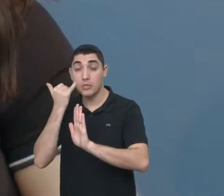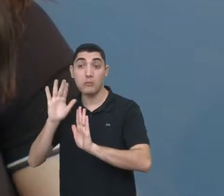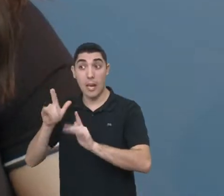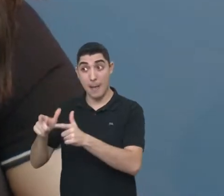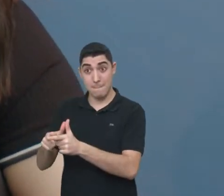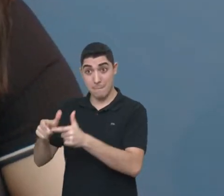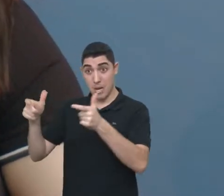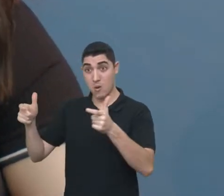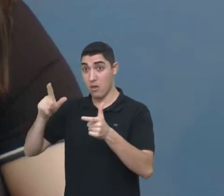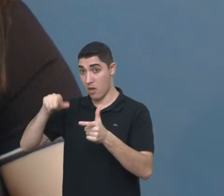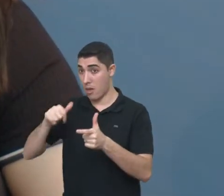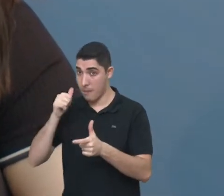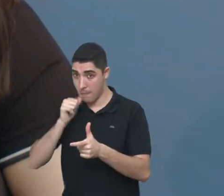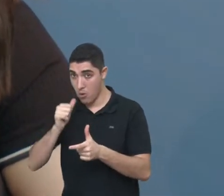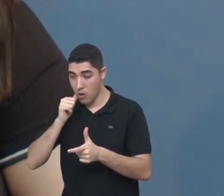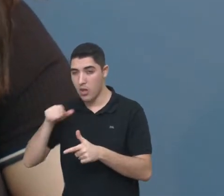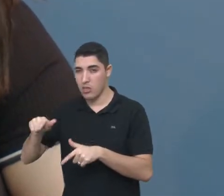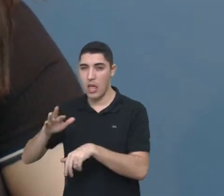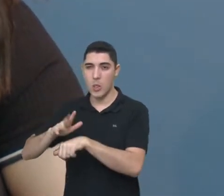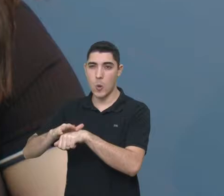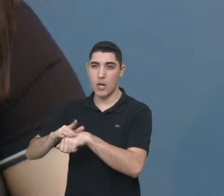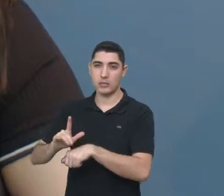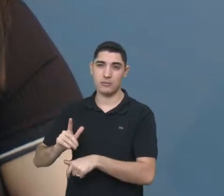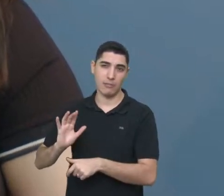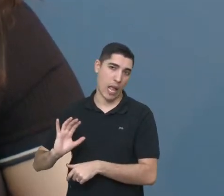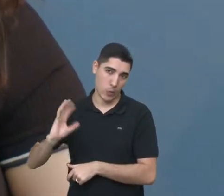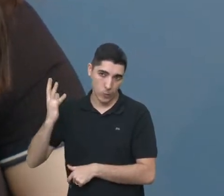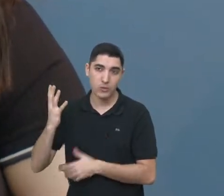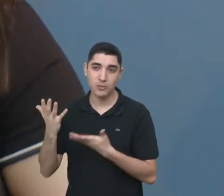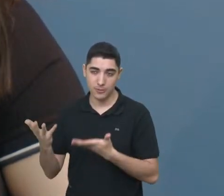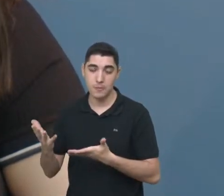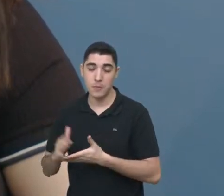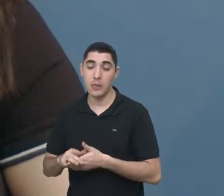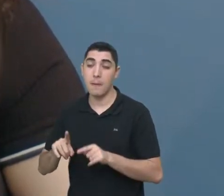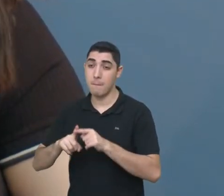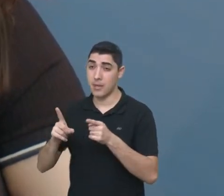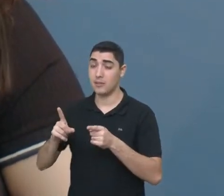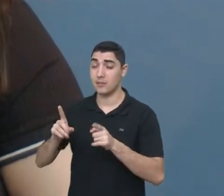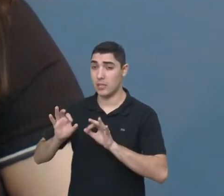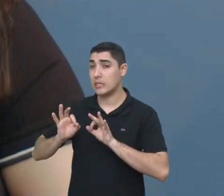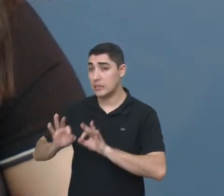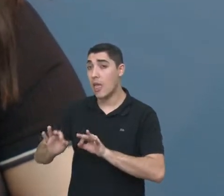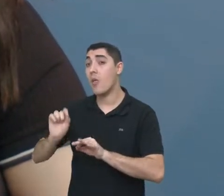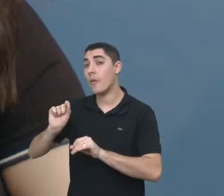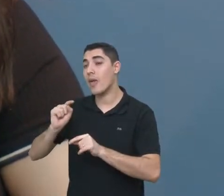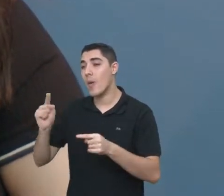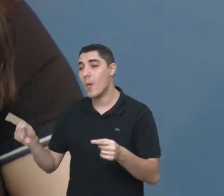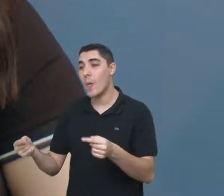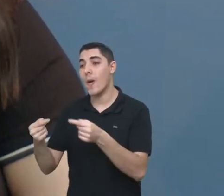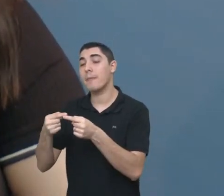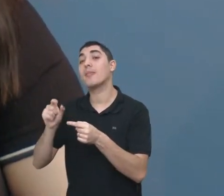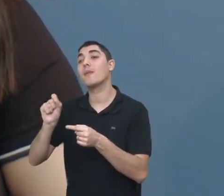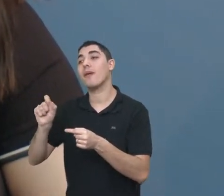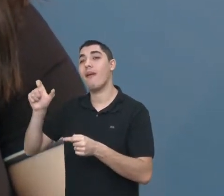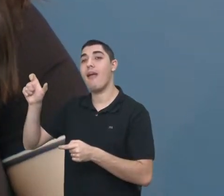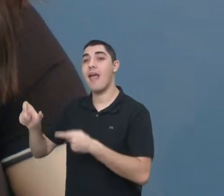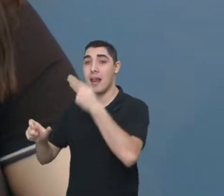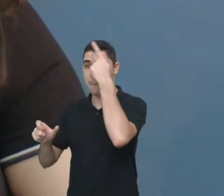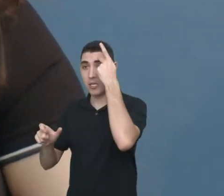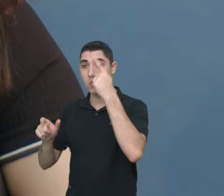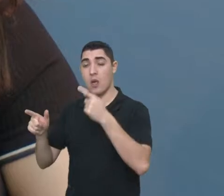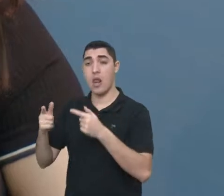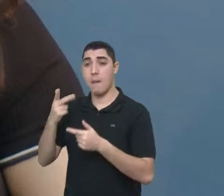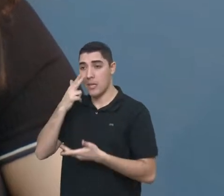maioria mulheres, né, afetadas por essas doenças, eu acho que tem com certeza tudo a ver com a